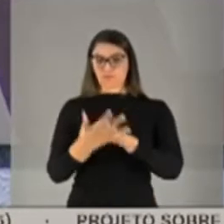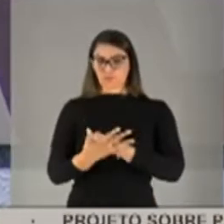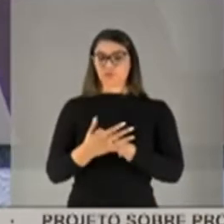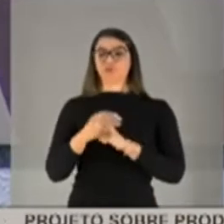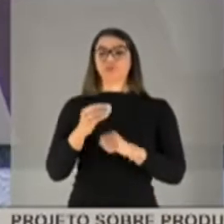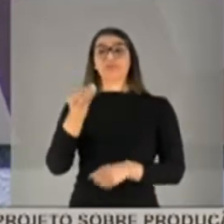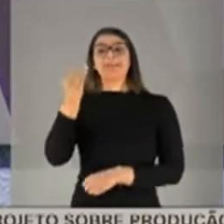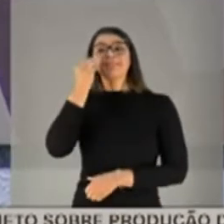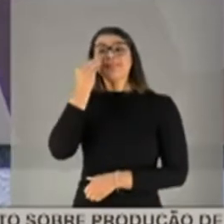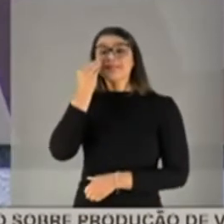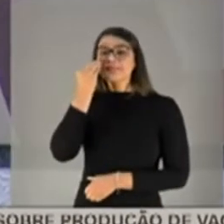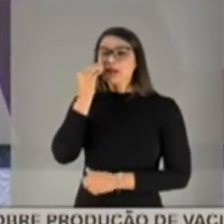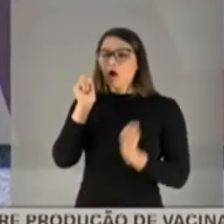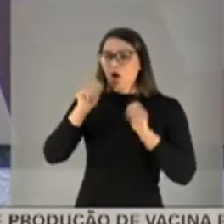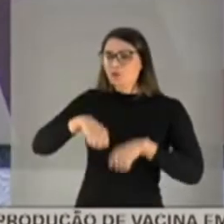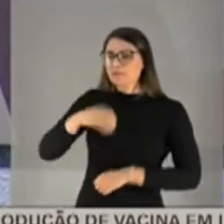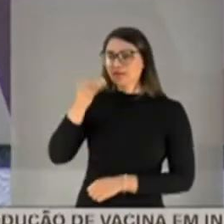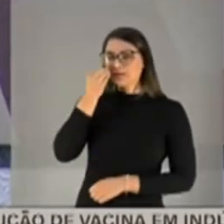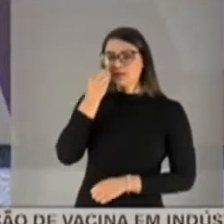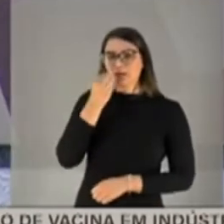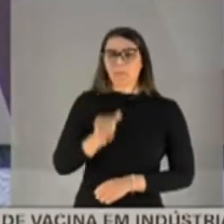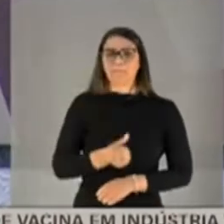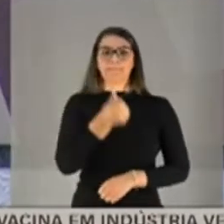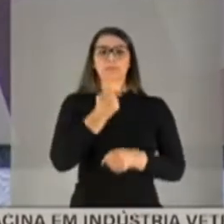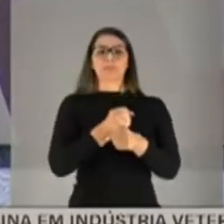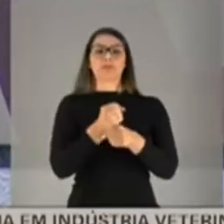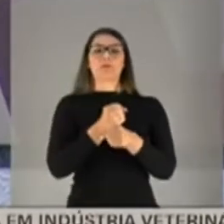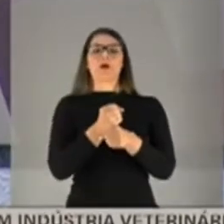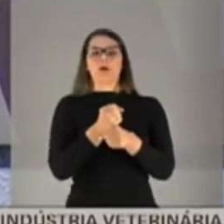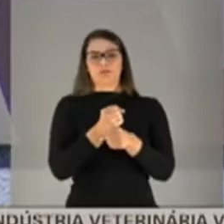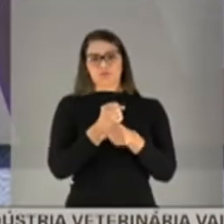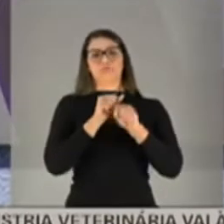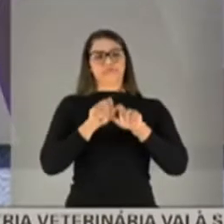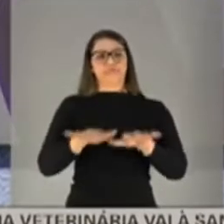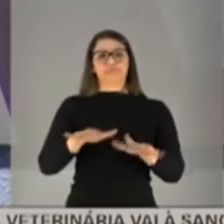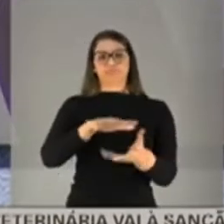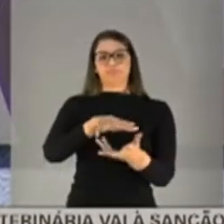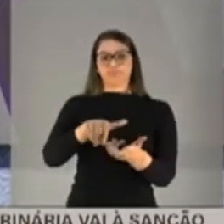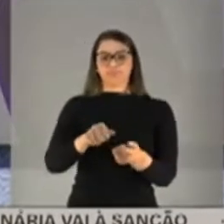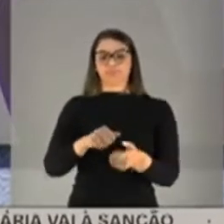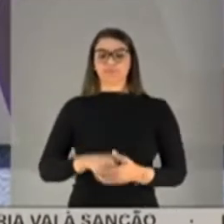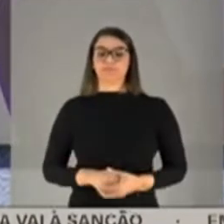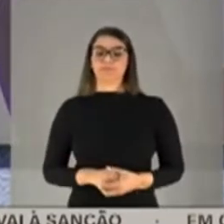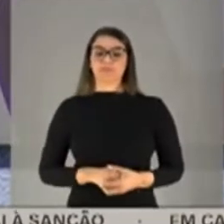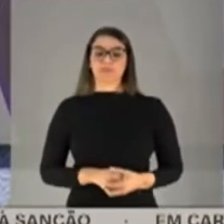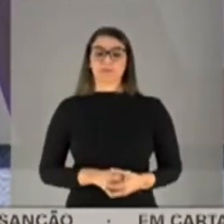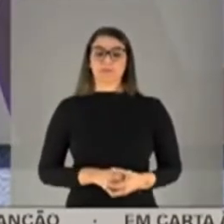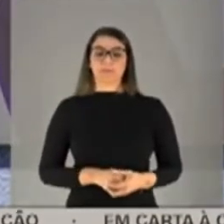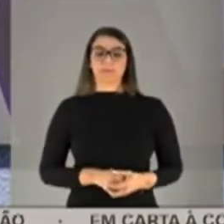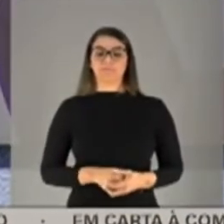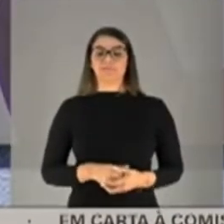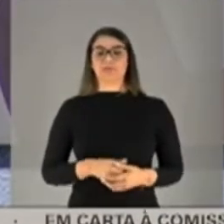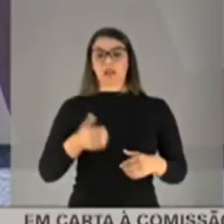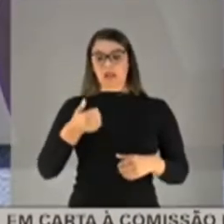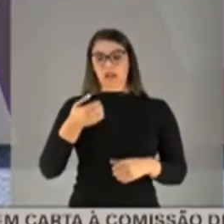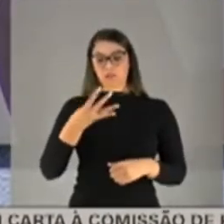testagem, no primeiro ano da pandemia. Os dados da PNAD Covid dizem que menos de 14%